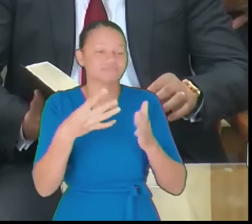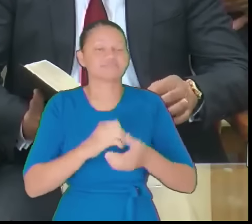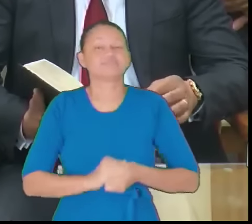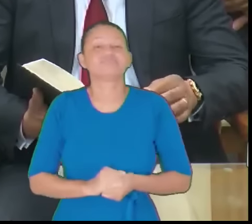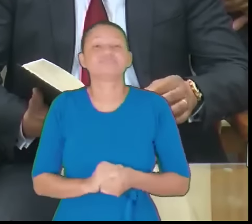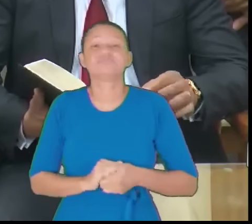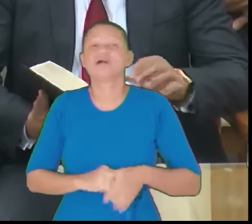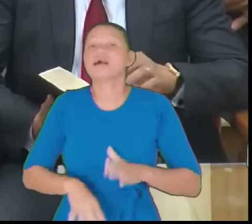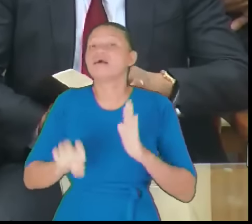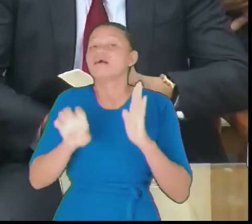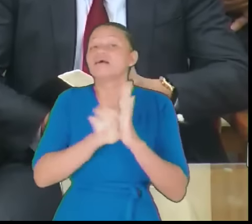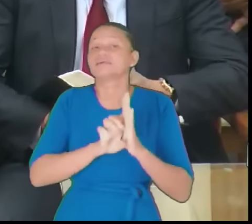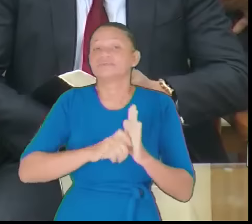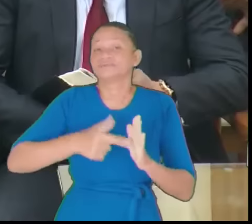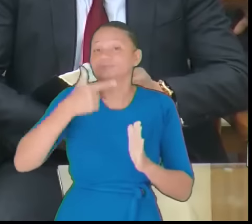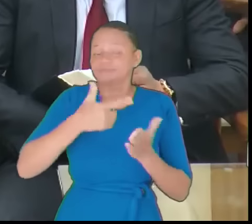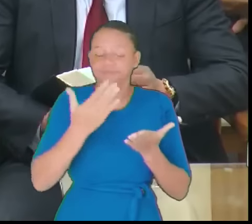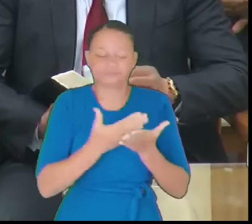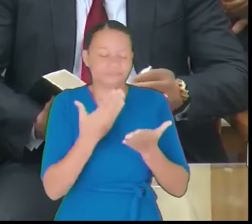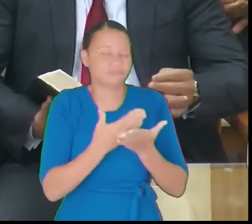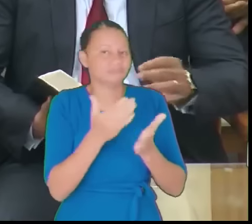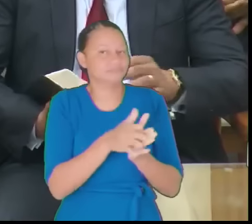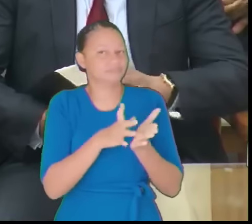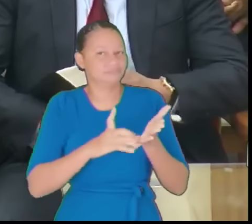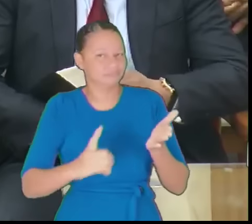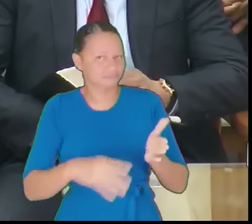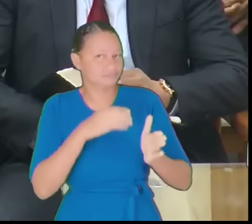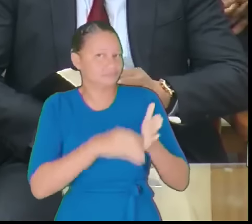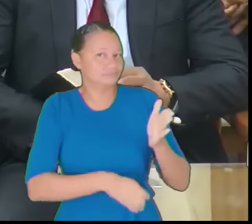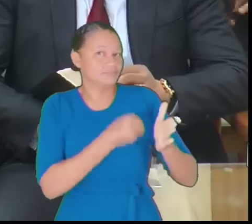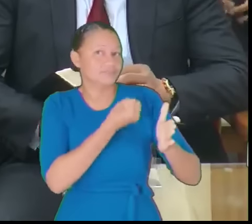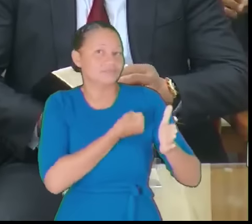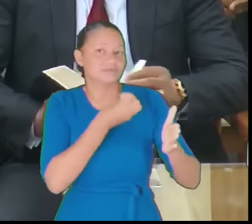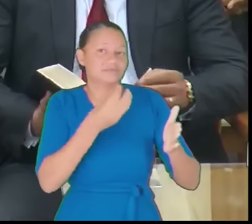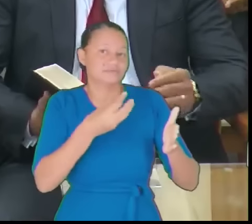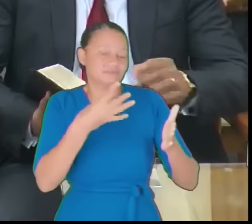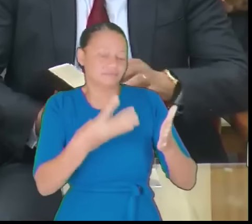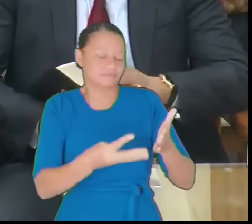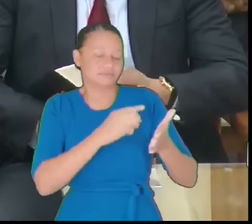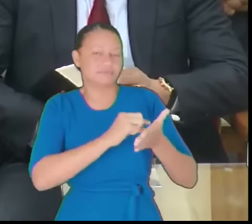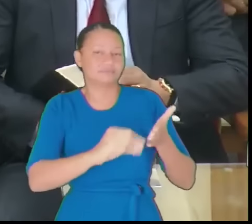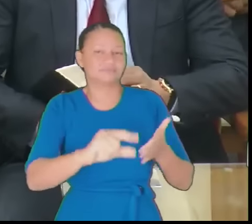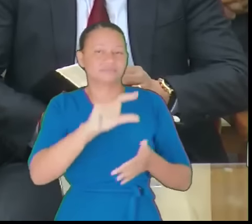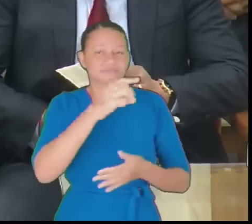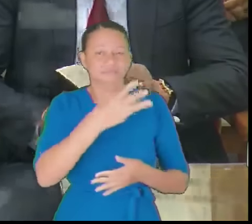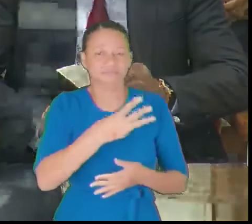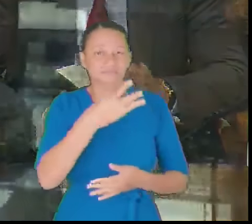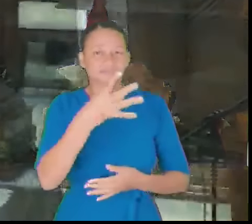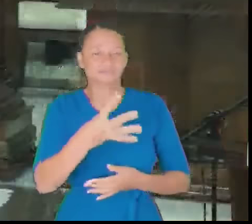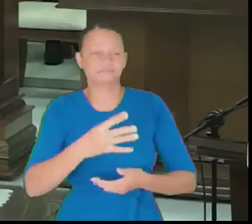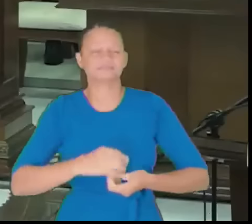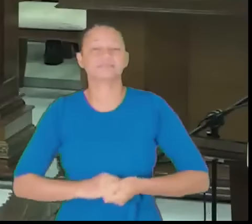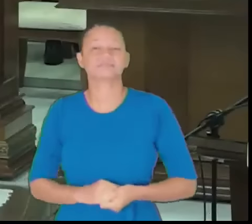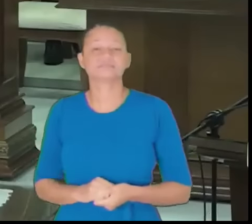é o segundo livro da Bíblia. Capítulo 34, versículo 34.